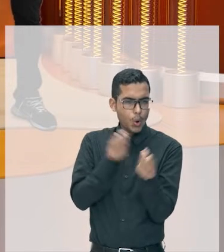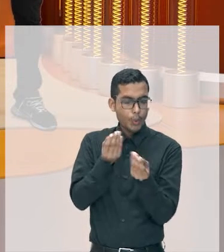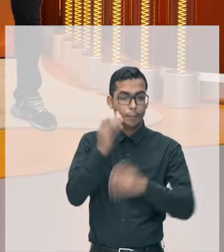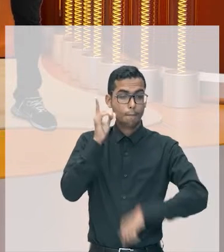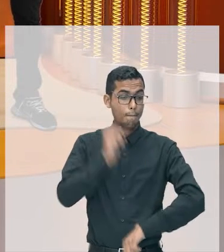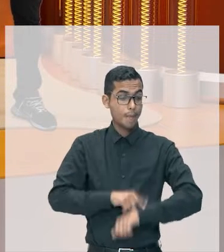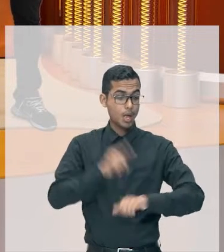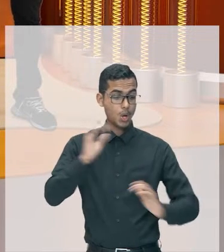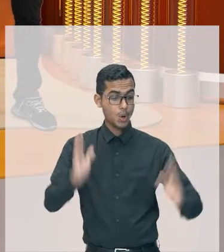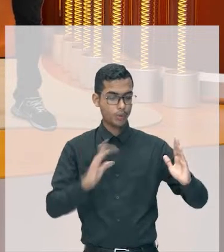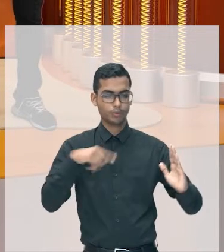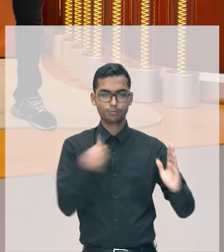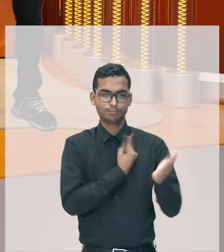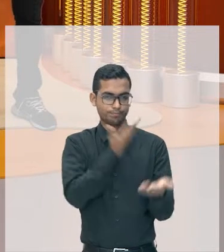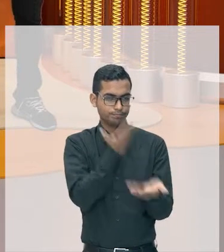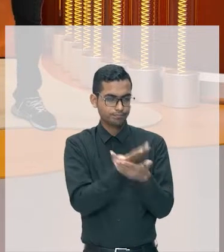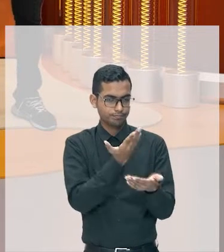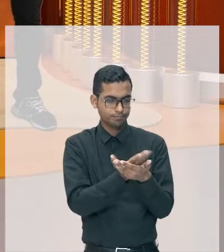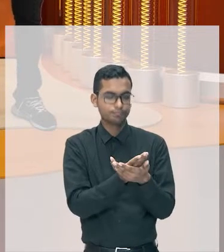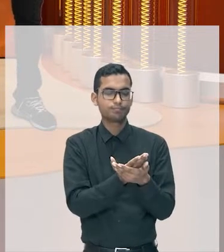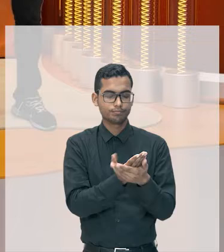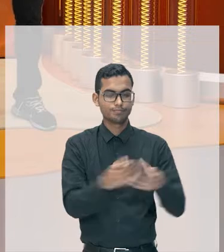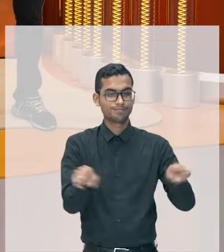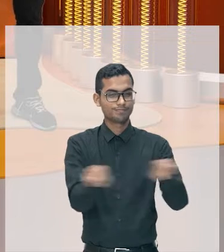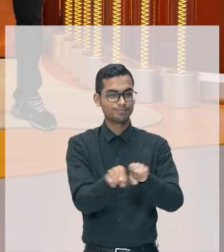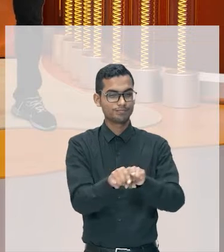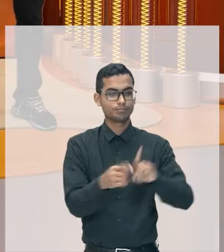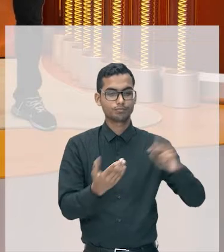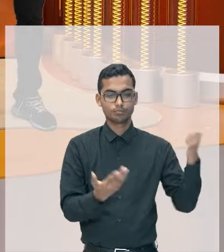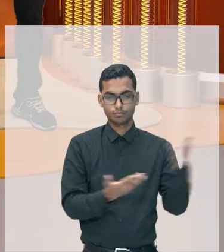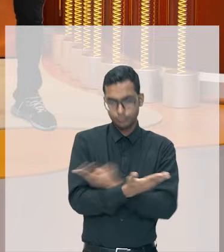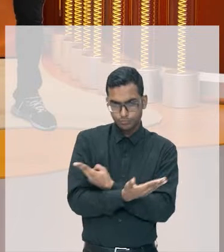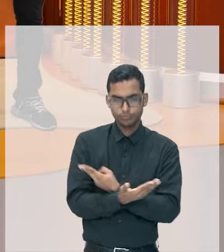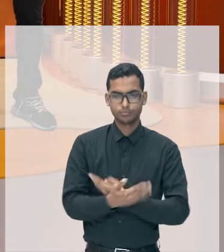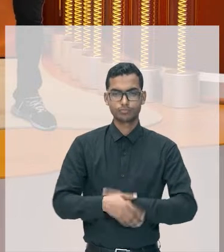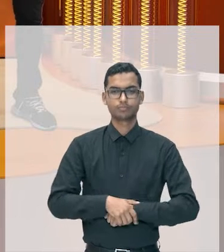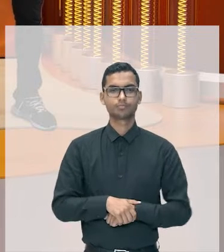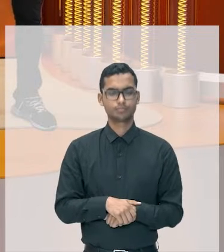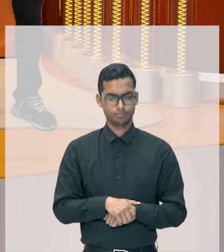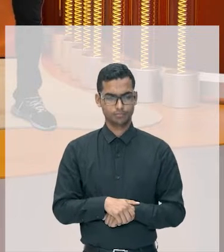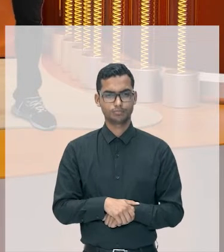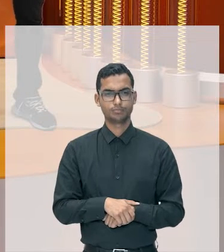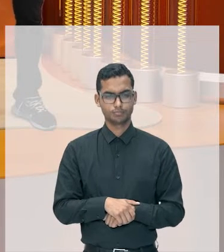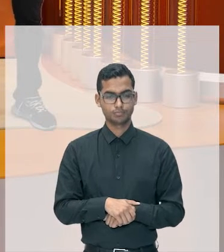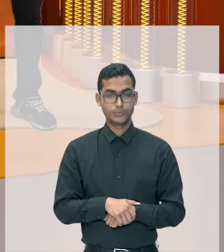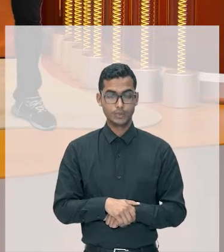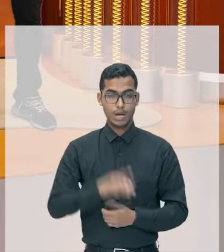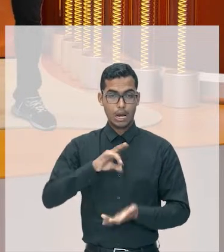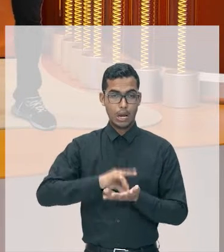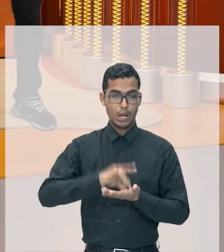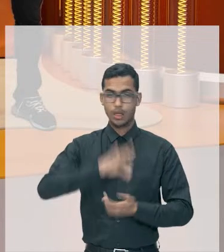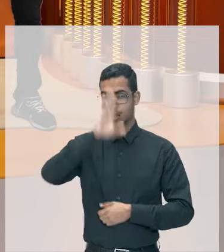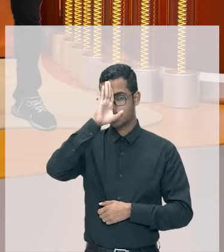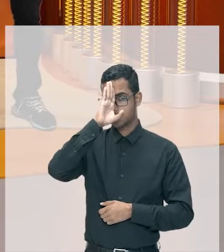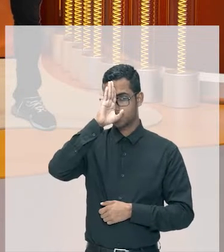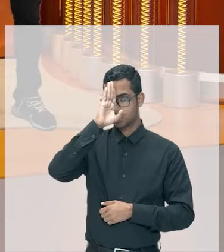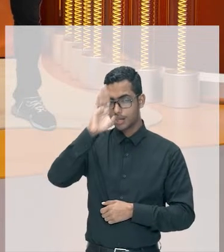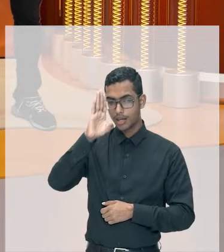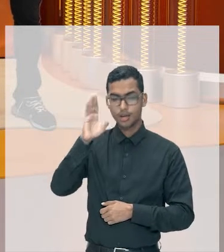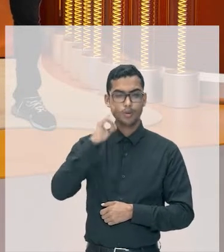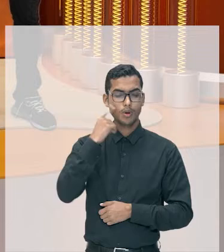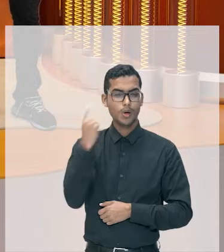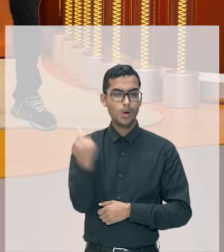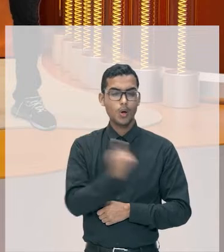estamos estudando, aquele acontecimento. São fontes que estavam ligadas ali de forma direta dentro daquele momento que nós